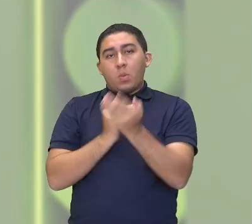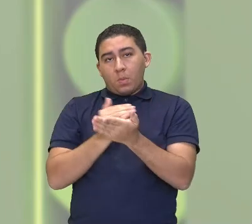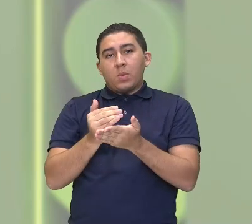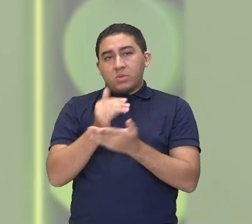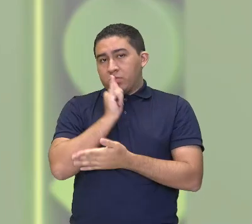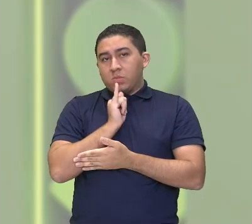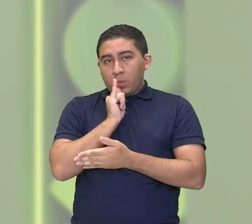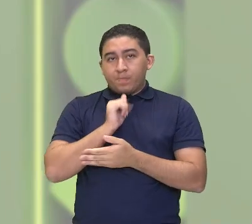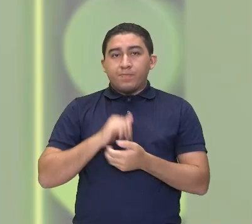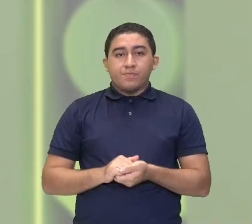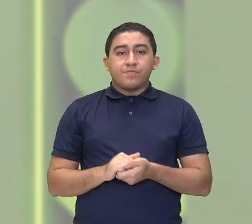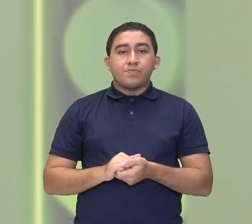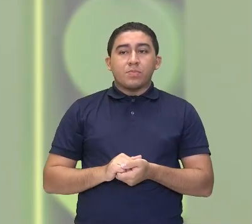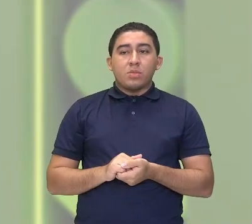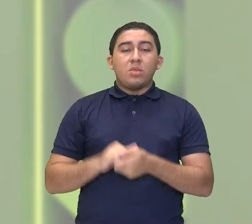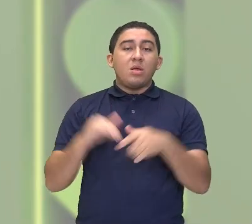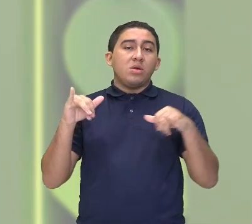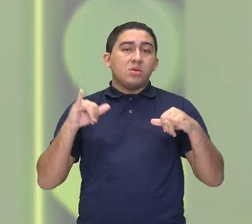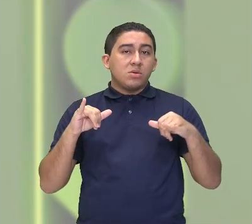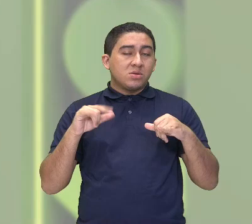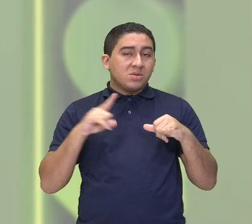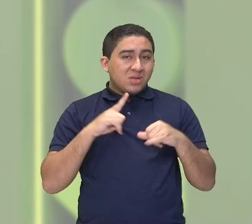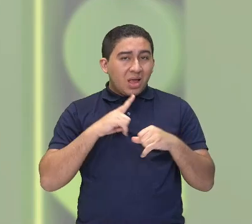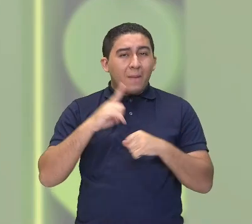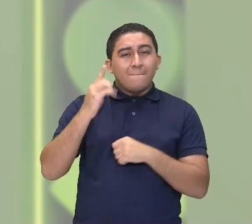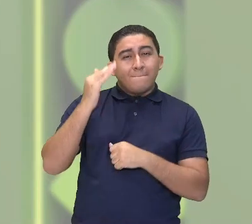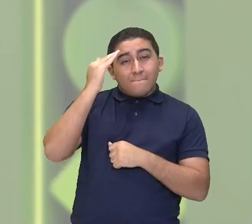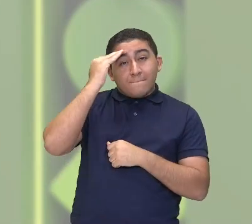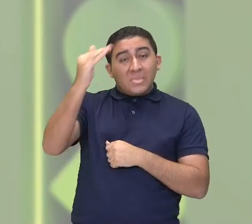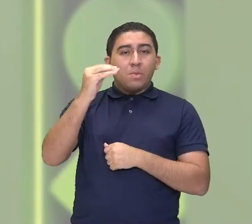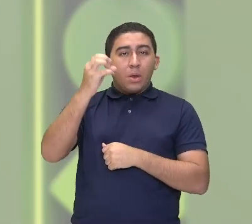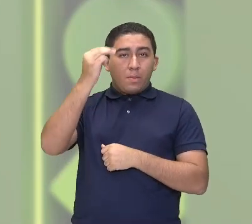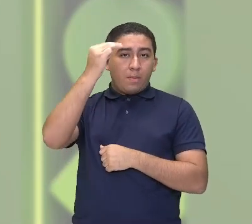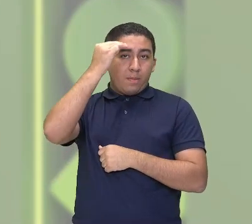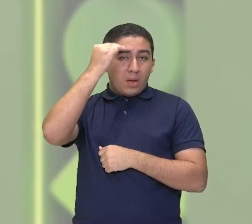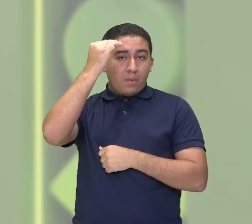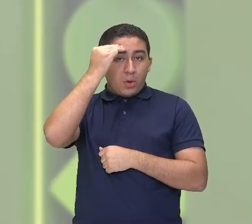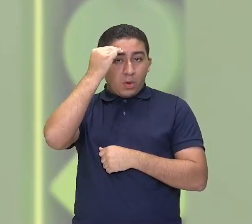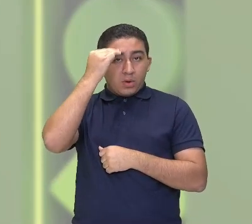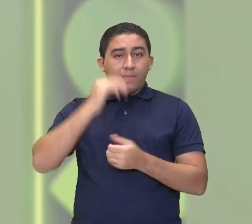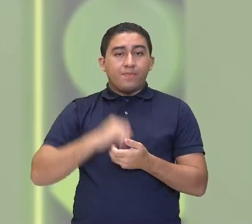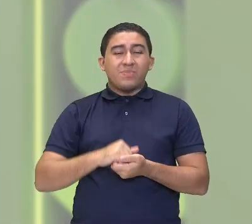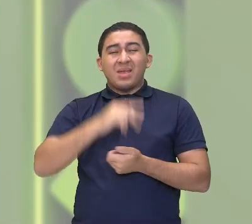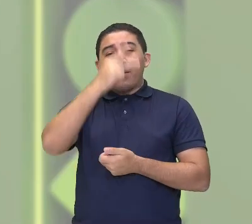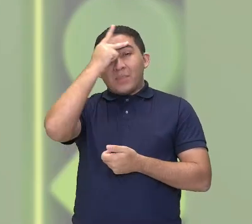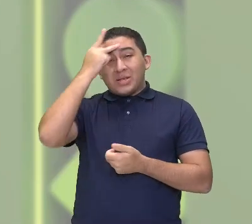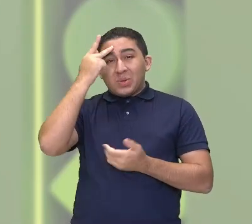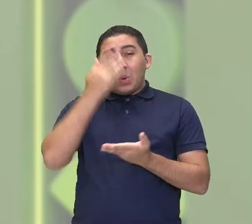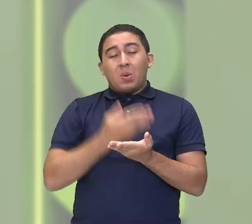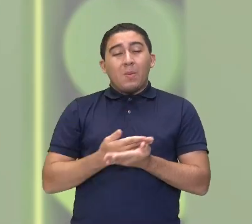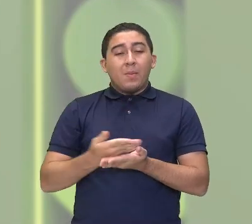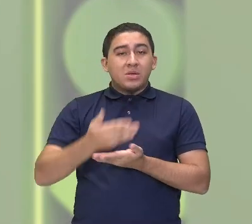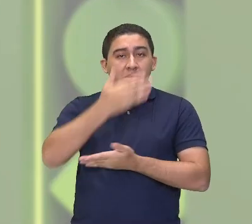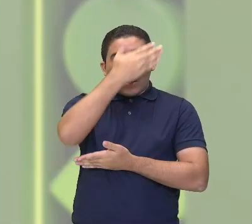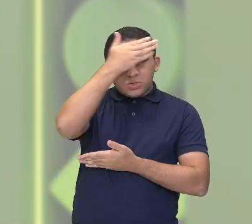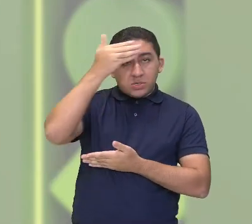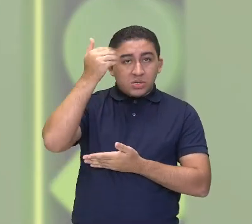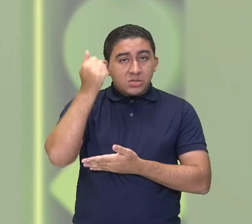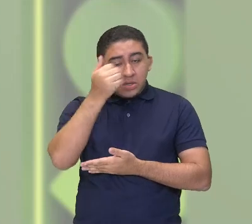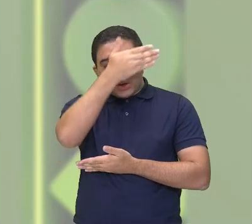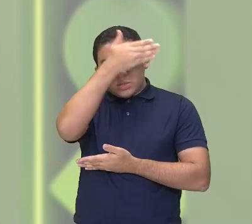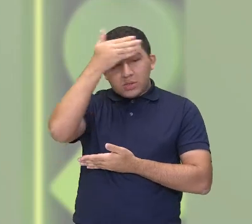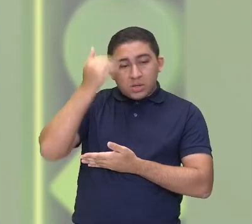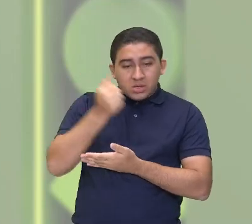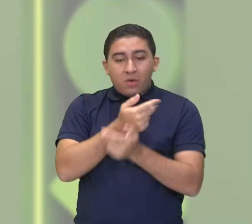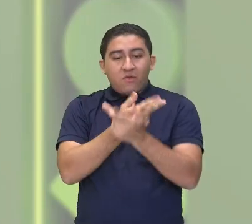exemplo, ela vai afetar principalmente a memória, como a gente pôde observar. A pessoa fica esquecida ali de situações recentes, né?